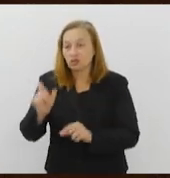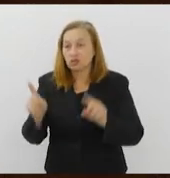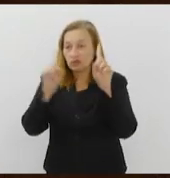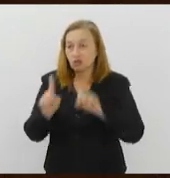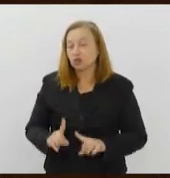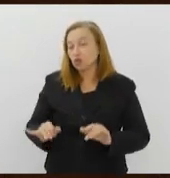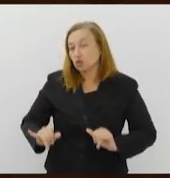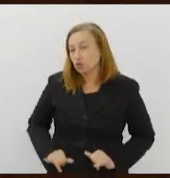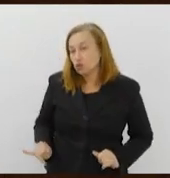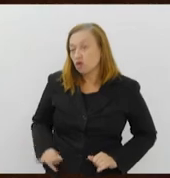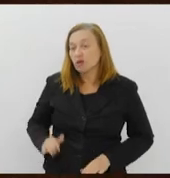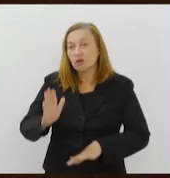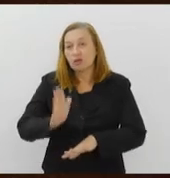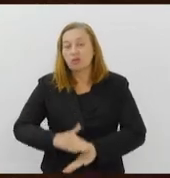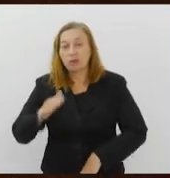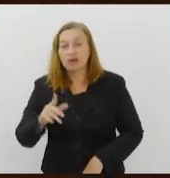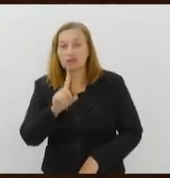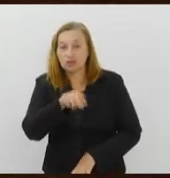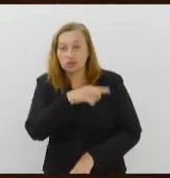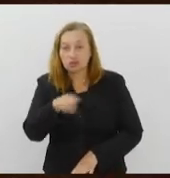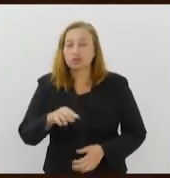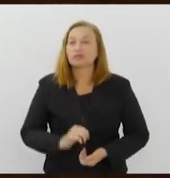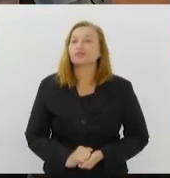com mais uma forma de exclusão.